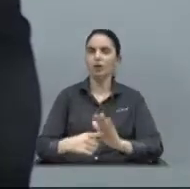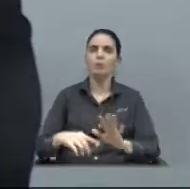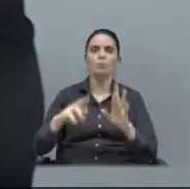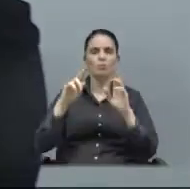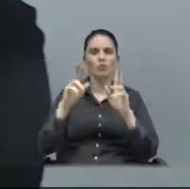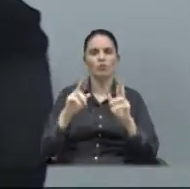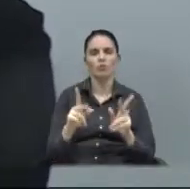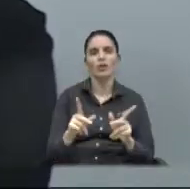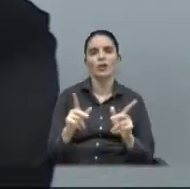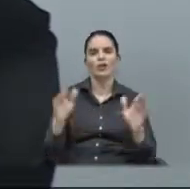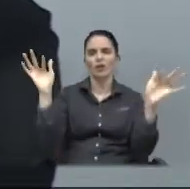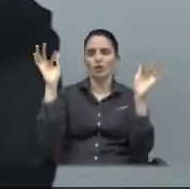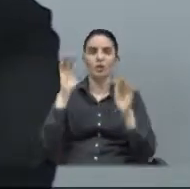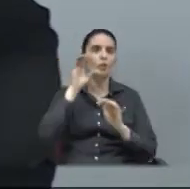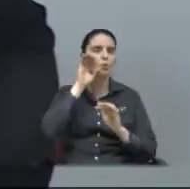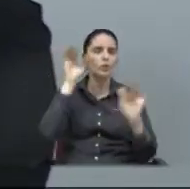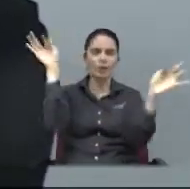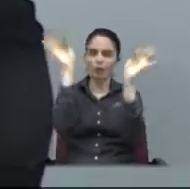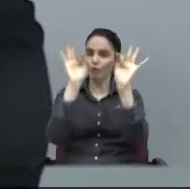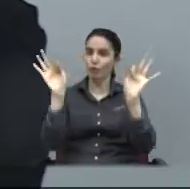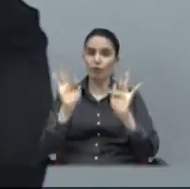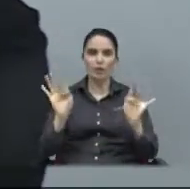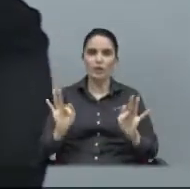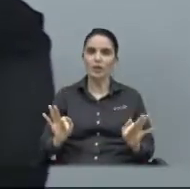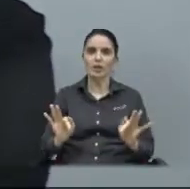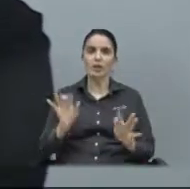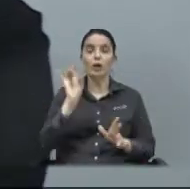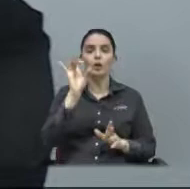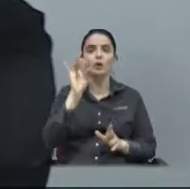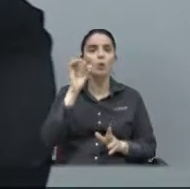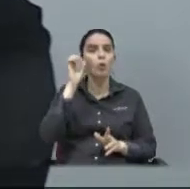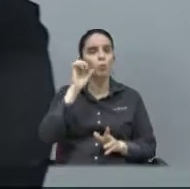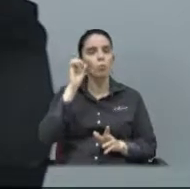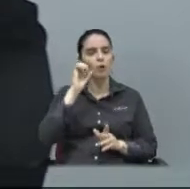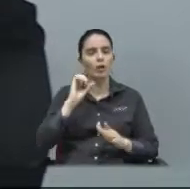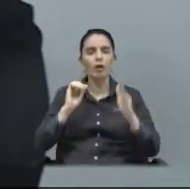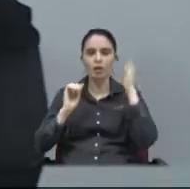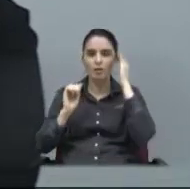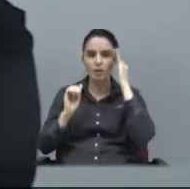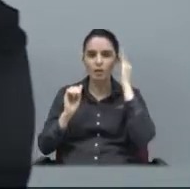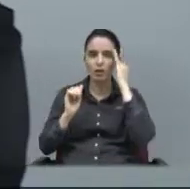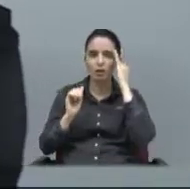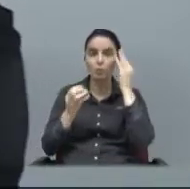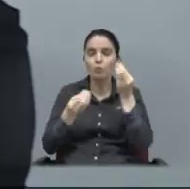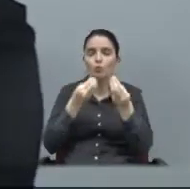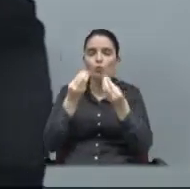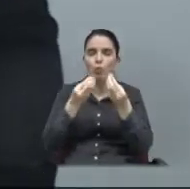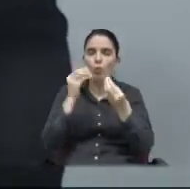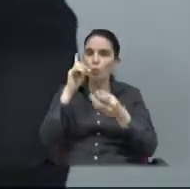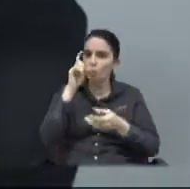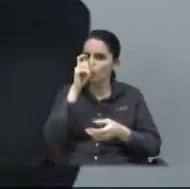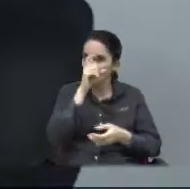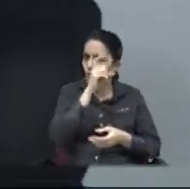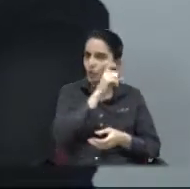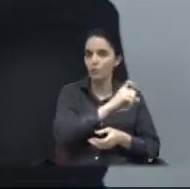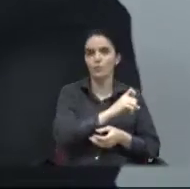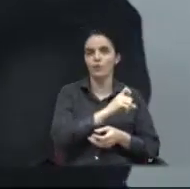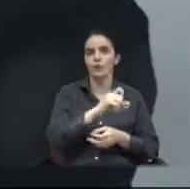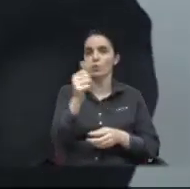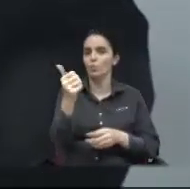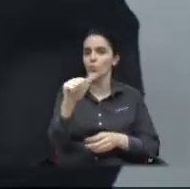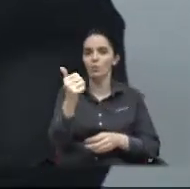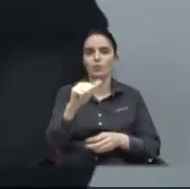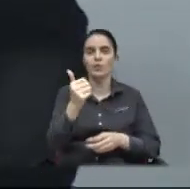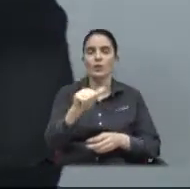só nós mulheres sabemos o quanto é difícil nós destacamos em qualquer profissão seja